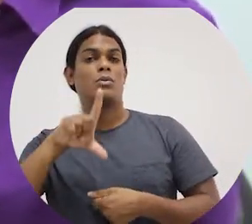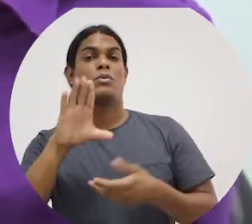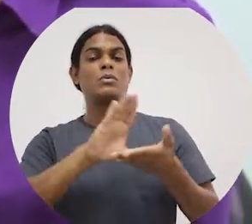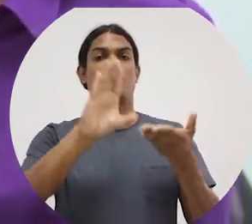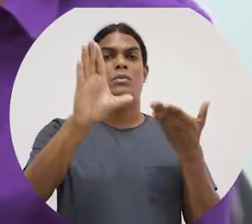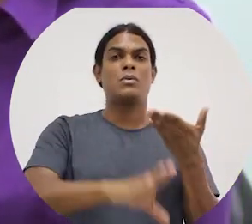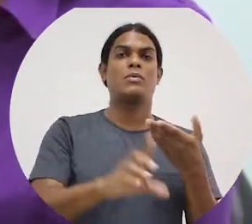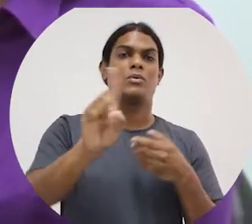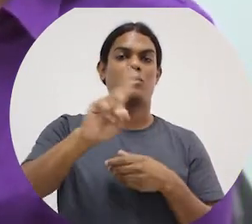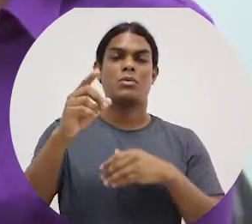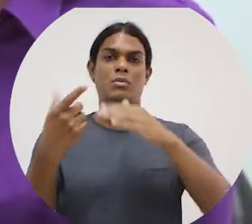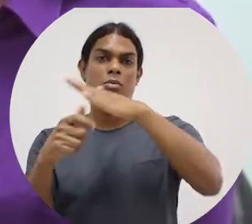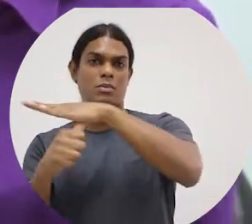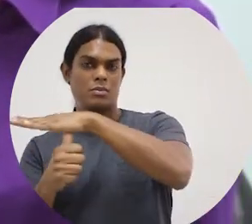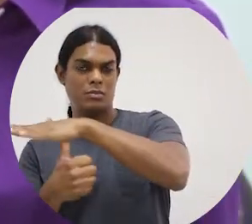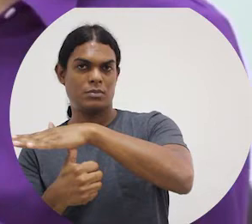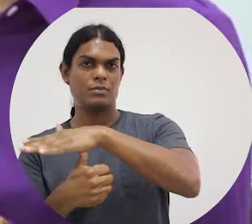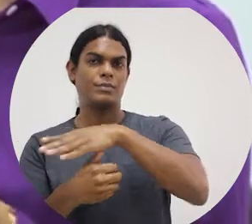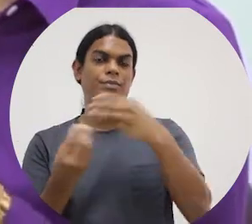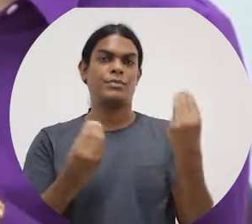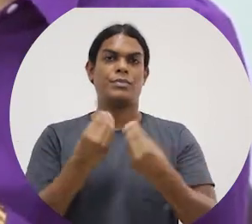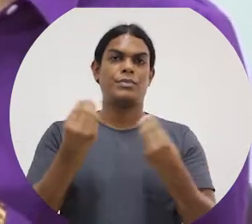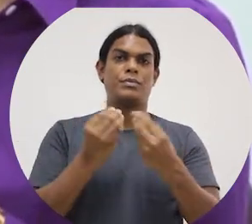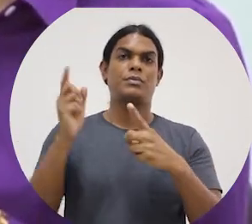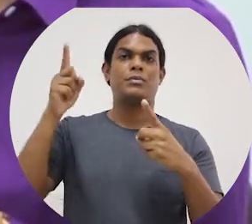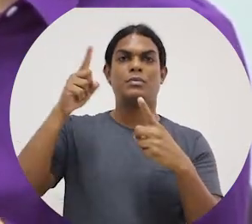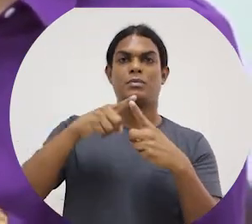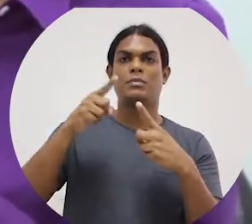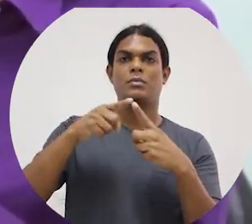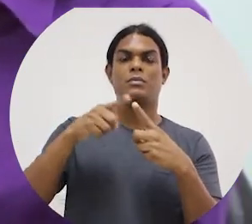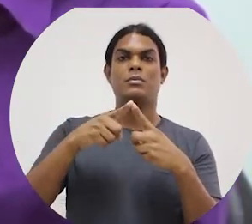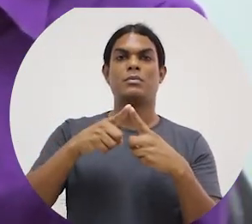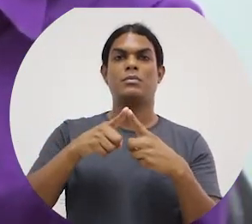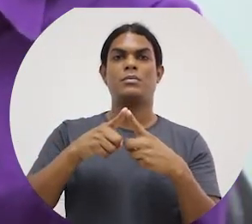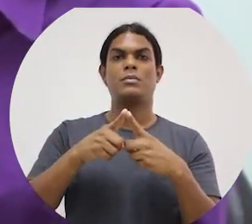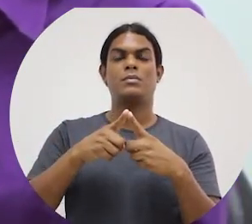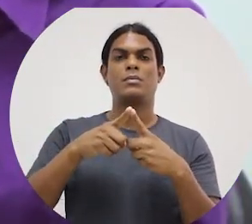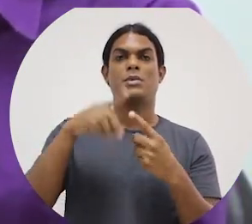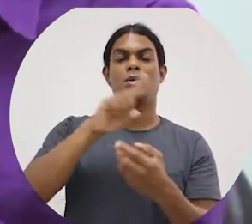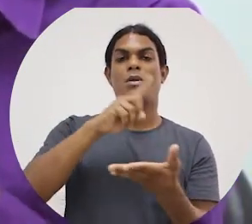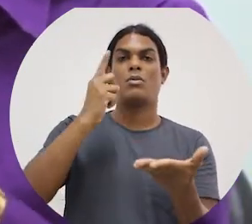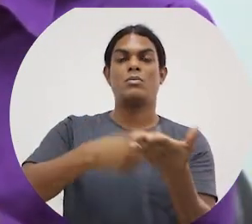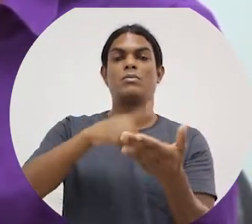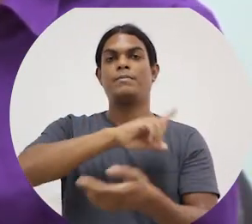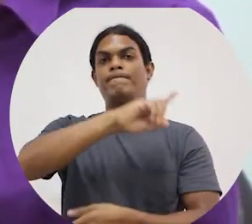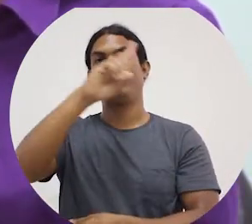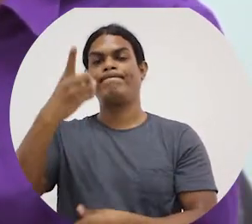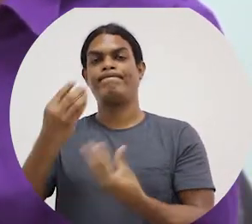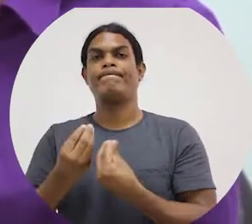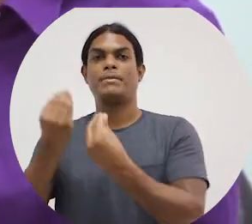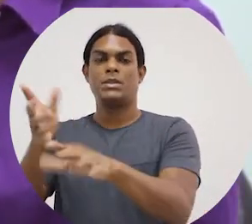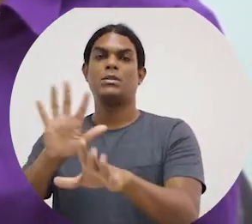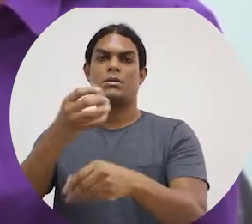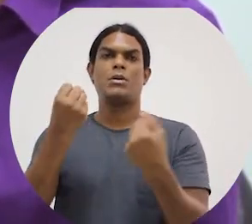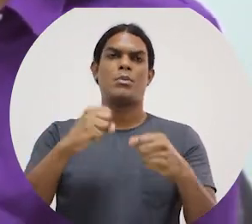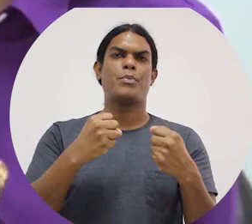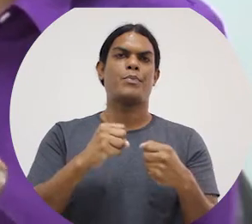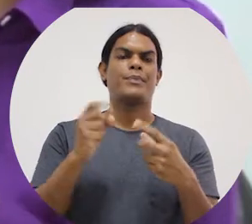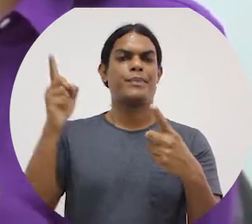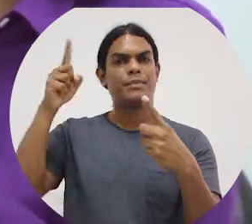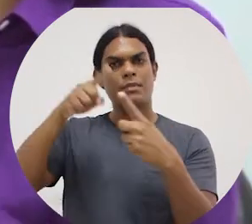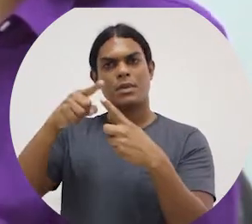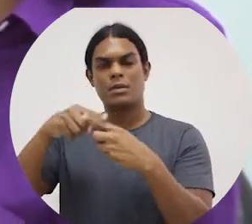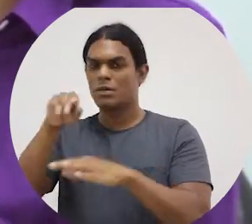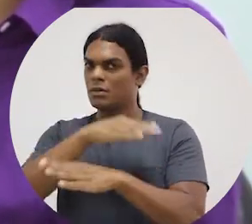não só para os clientes, como um acordo com relação aos prazos de entrega. Você pode negociar com o cliente, por exemplo,